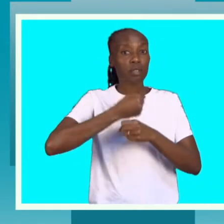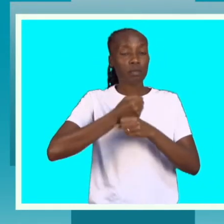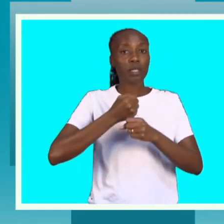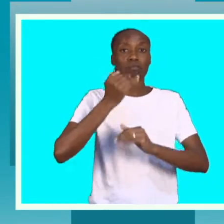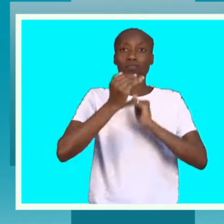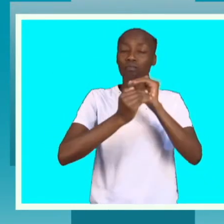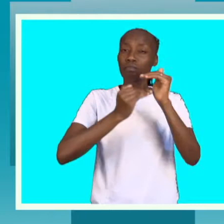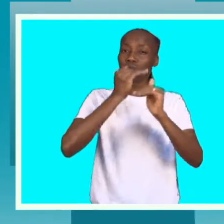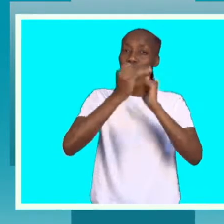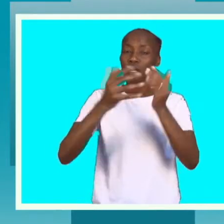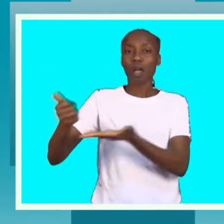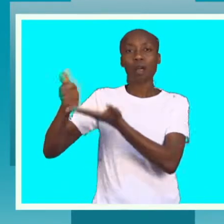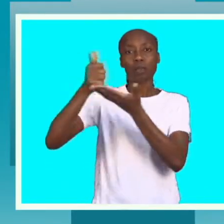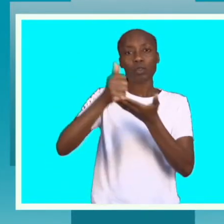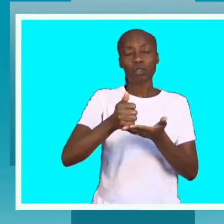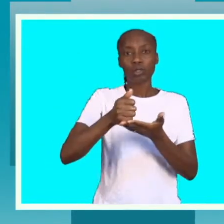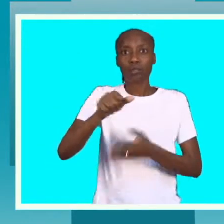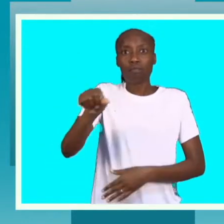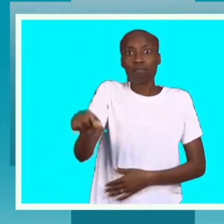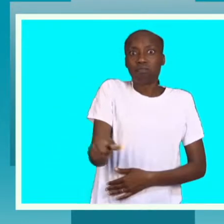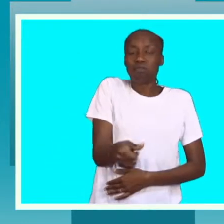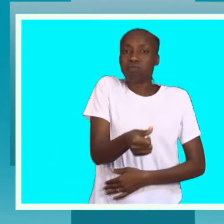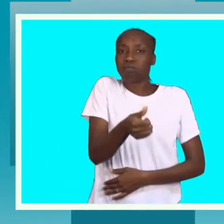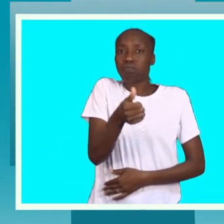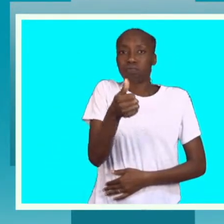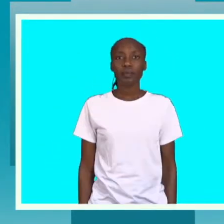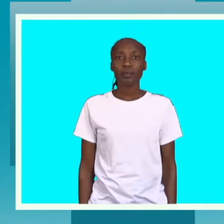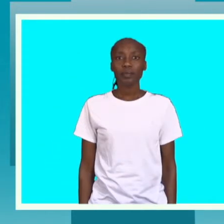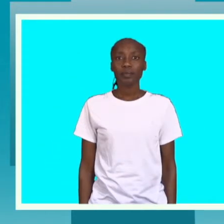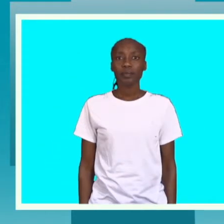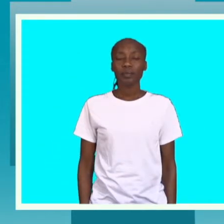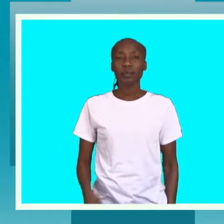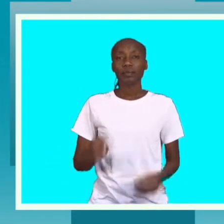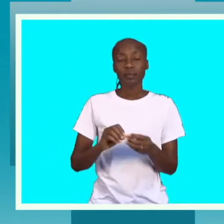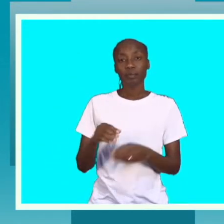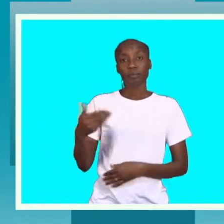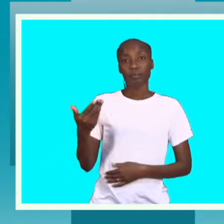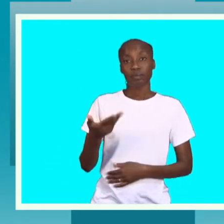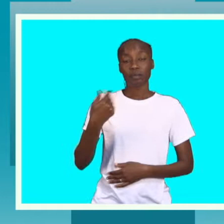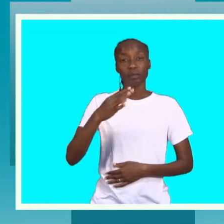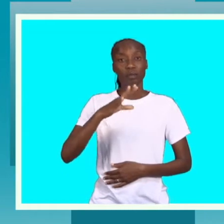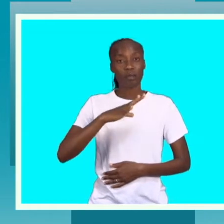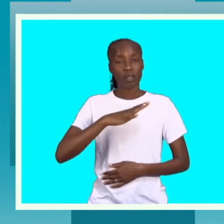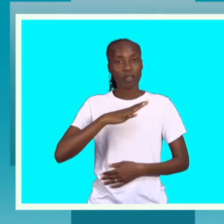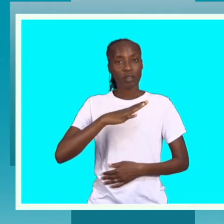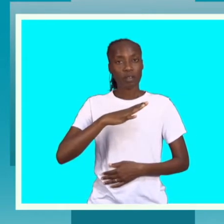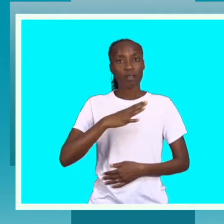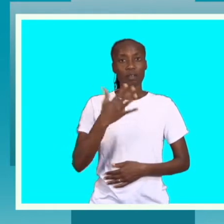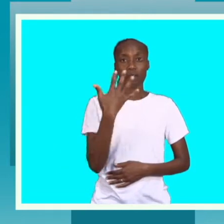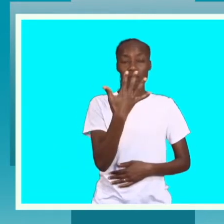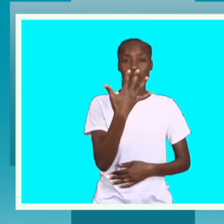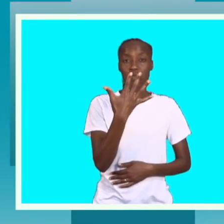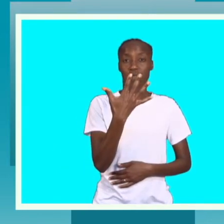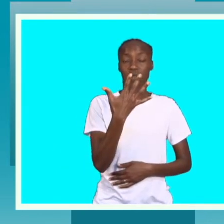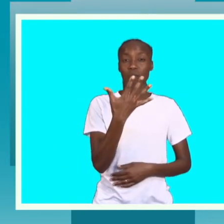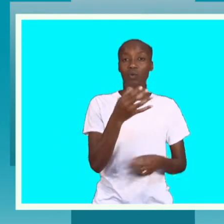autoestima desta camada social. Já temos cinco núcleos